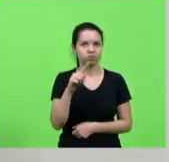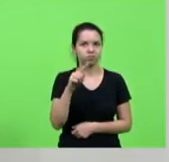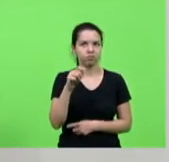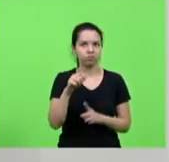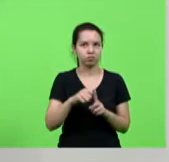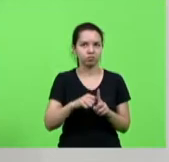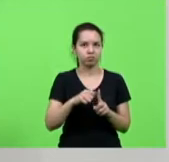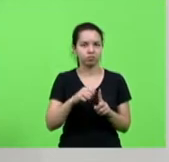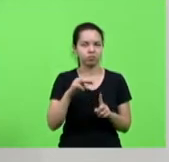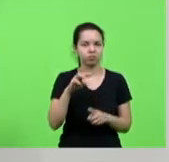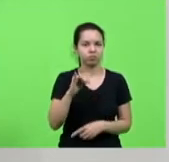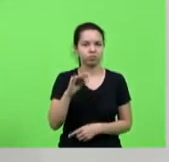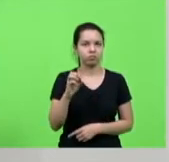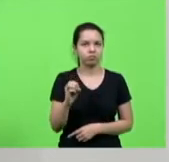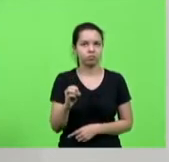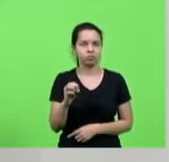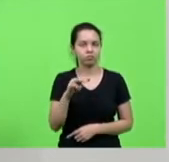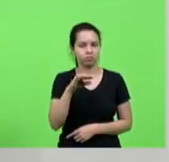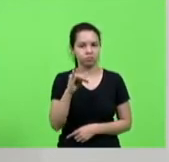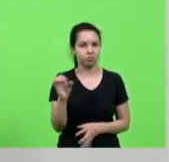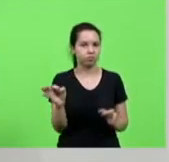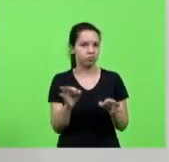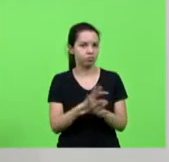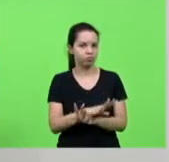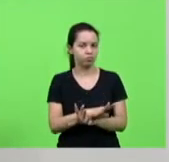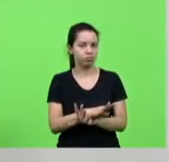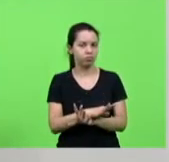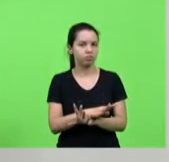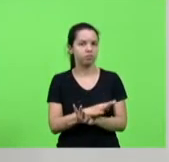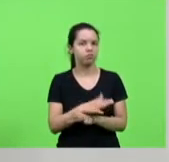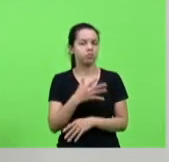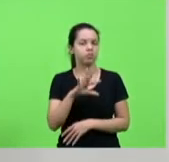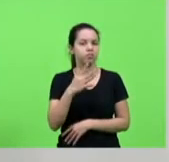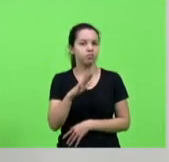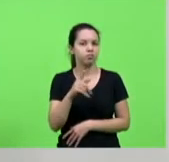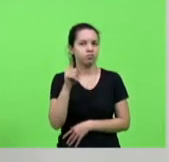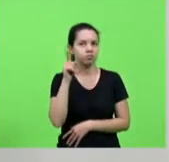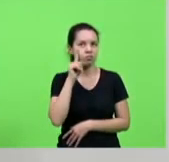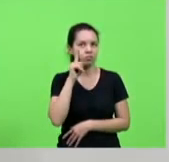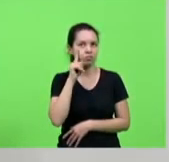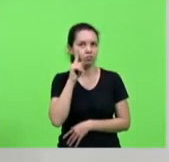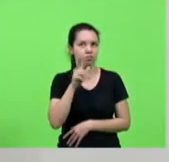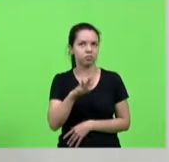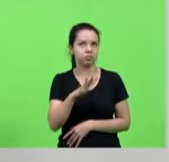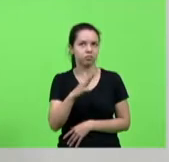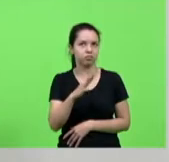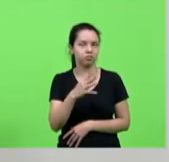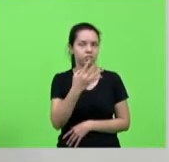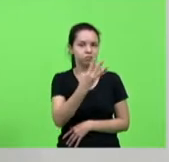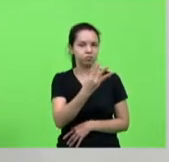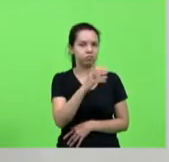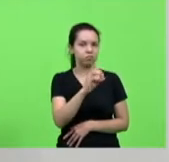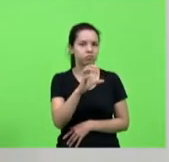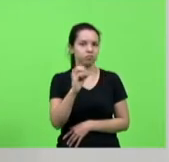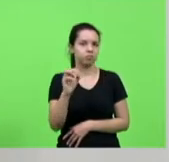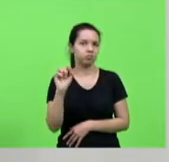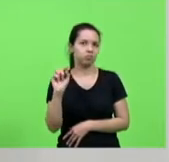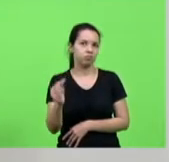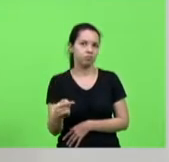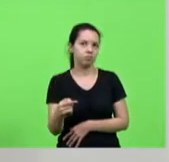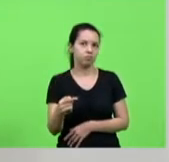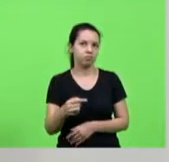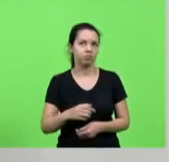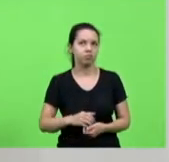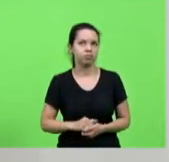Acabou o mês de maio, mas a nossa média diária não passa dos 400 mil.